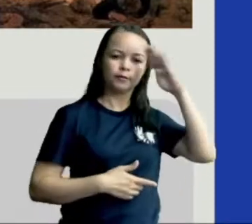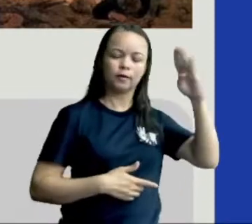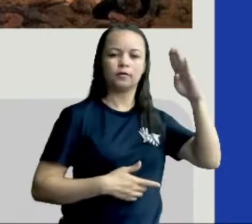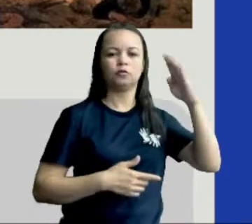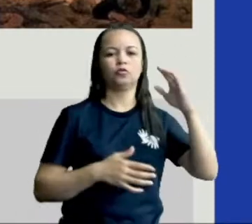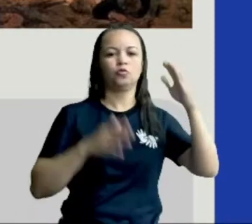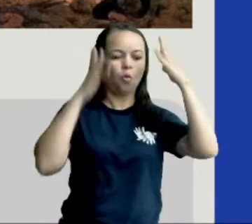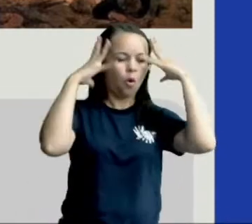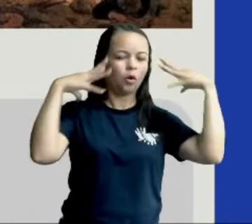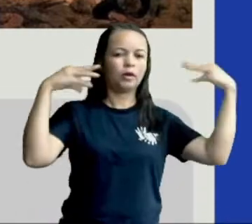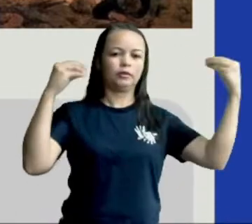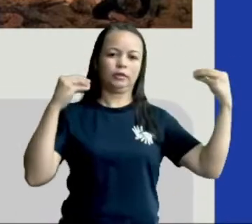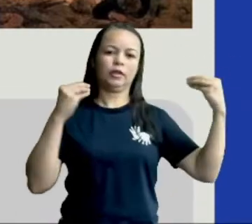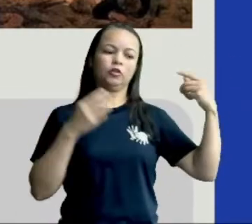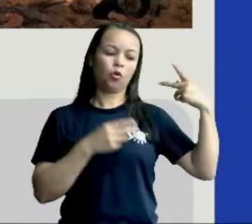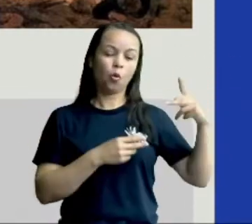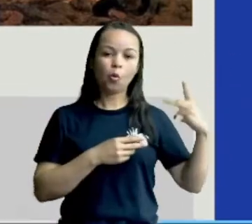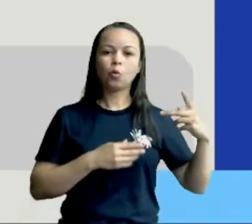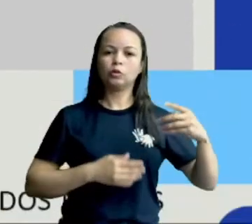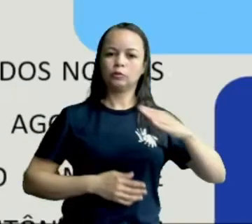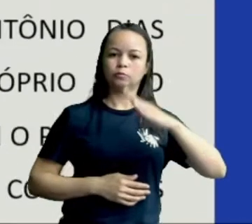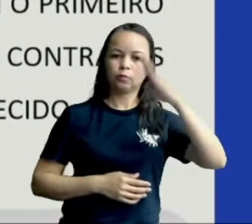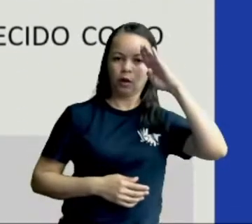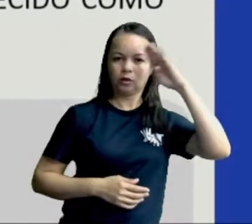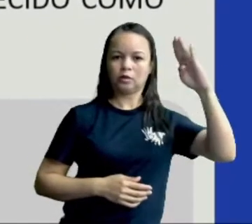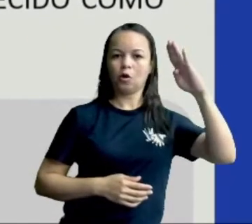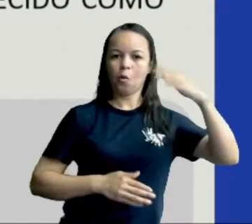vasta experiência e tradição militar.